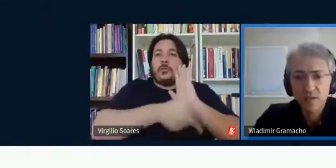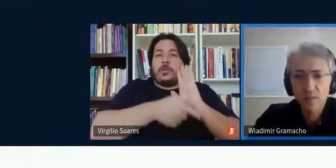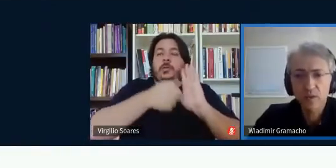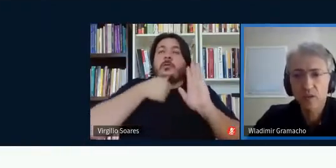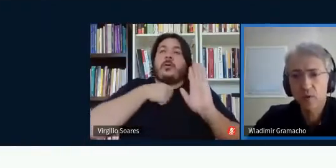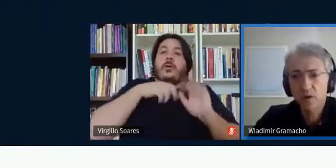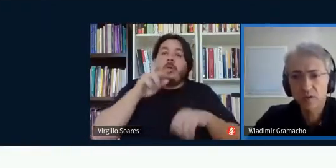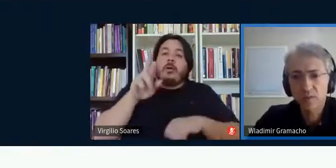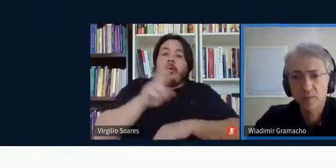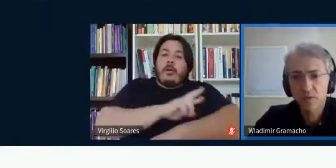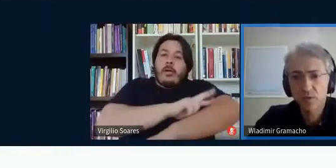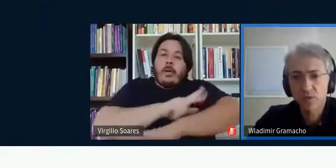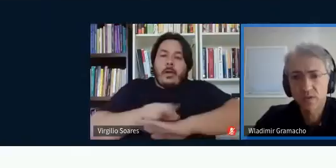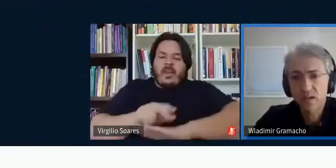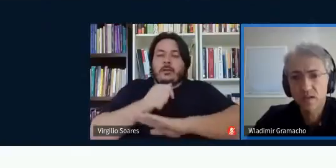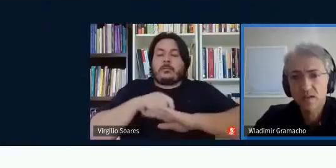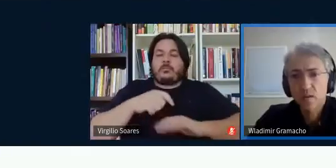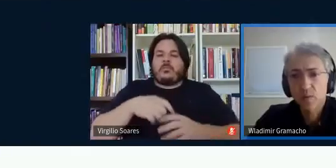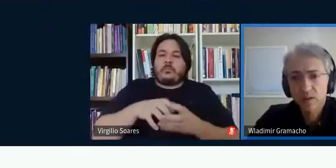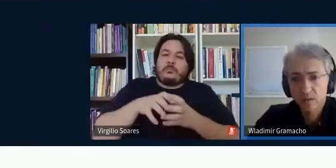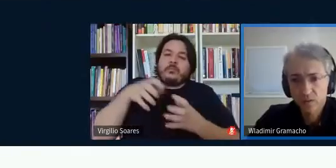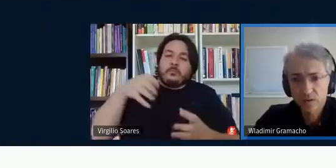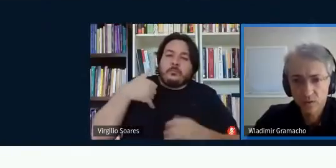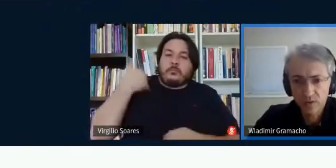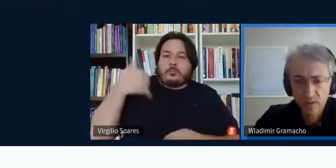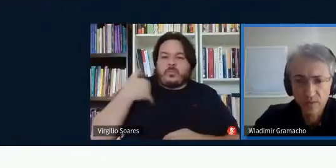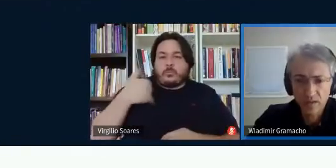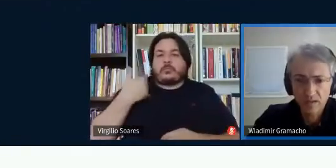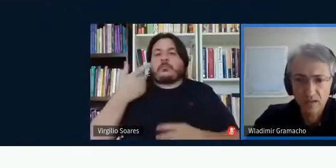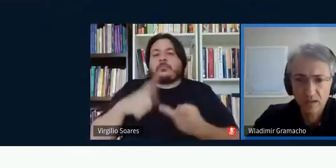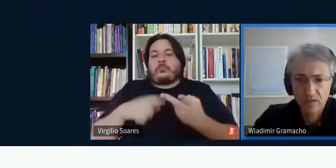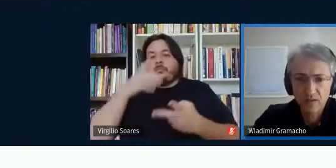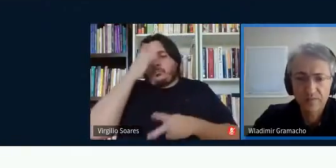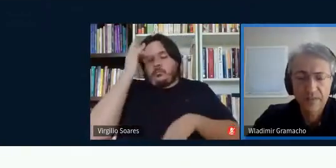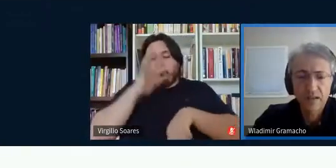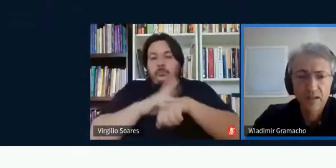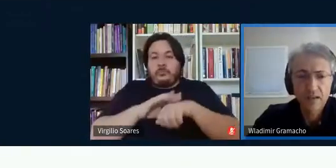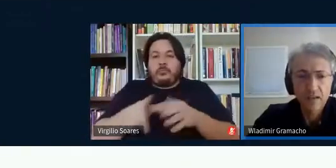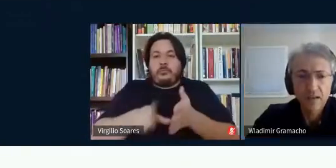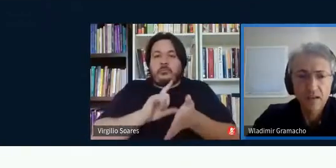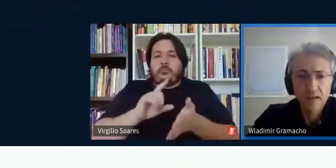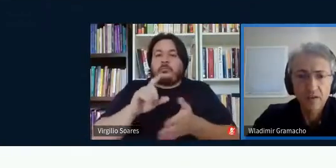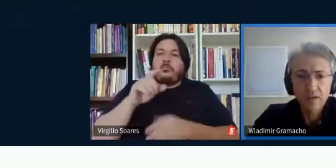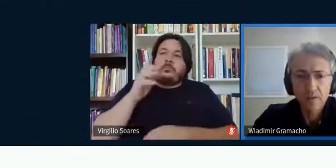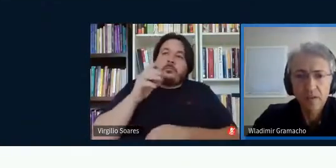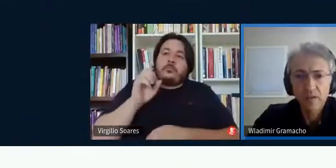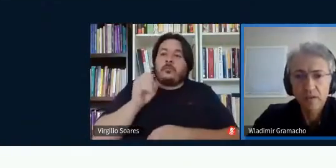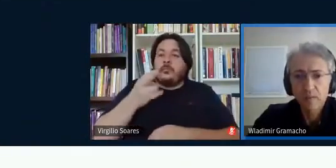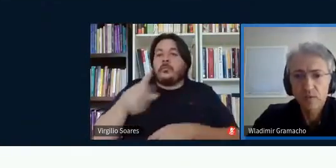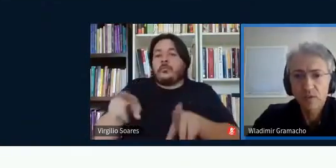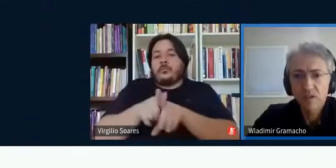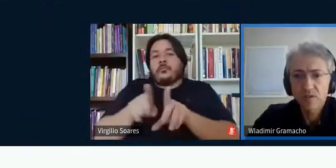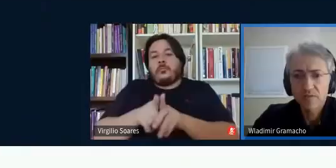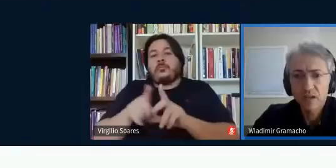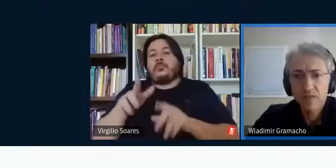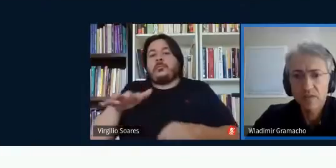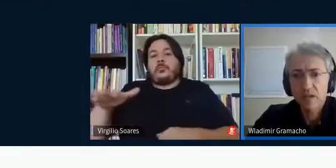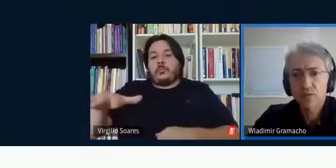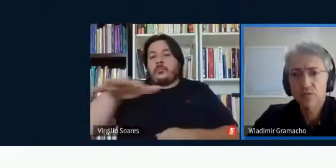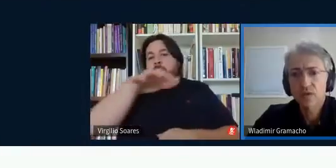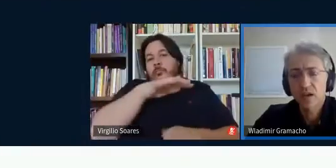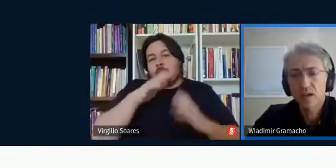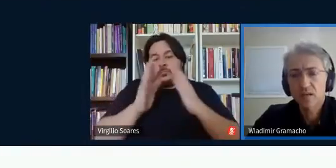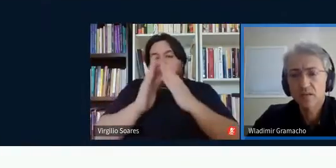do município em que moram as pessoas, né, e se são portadores de doenças pré-existentes. A gente também tem um interesse muito grande em